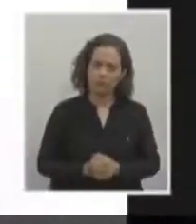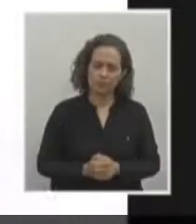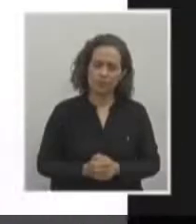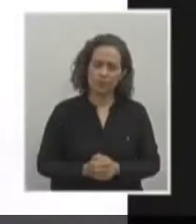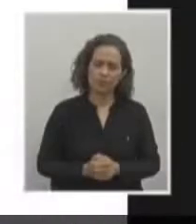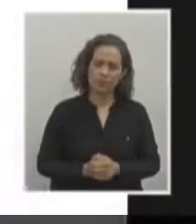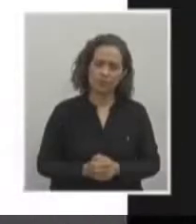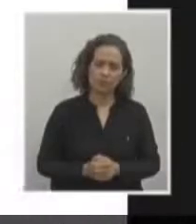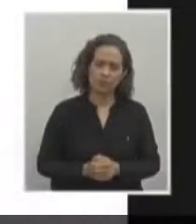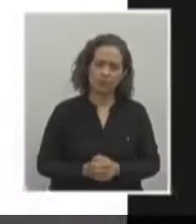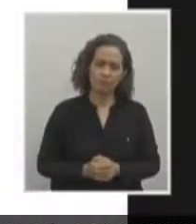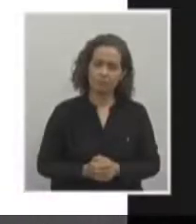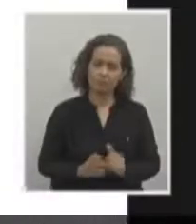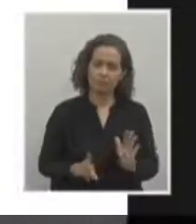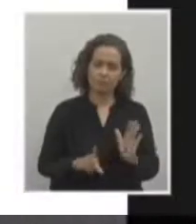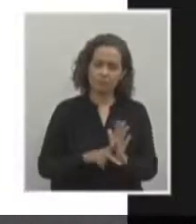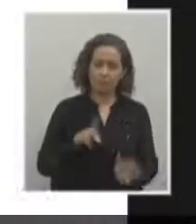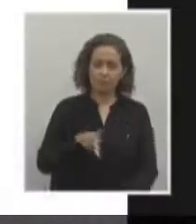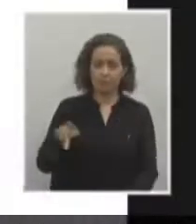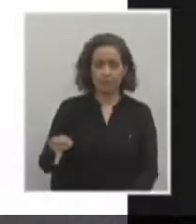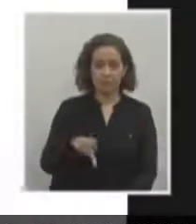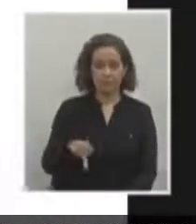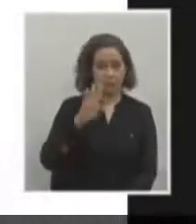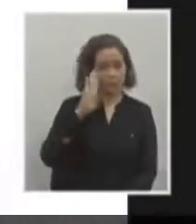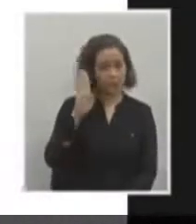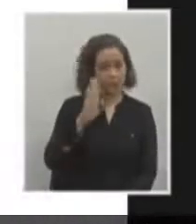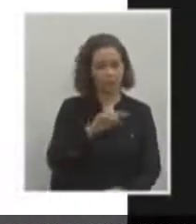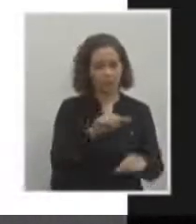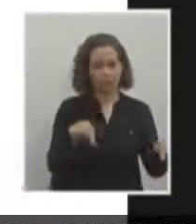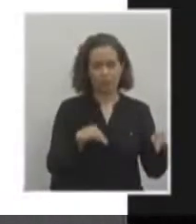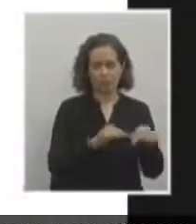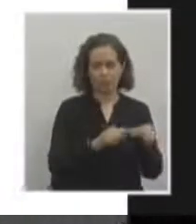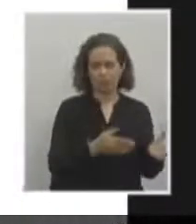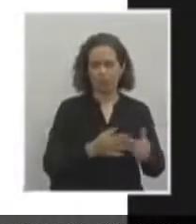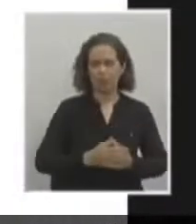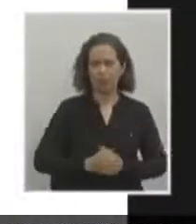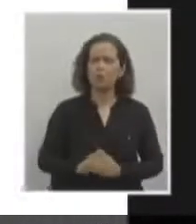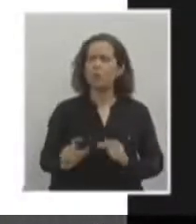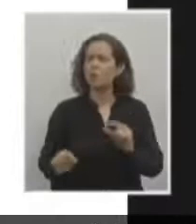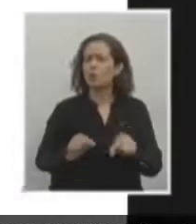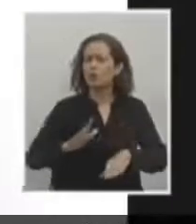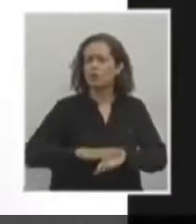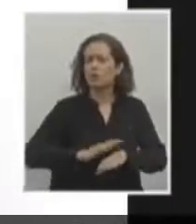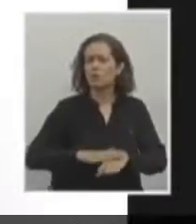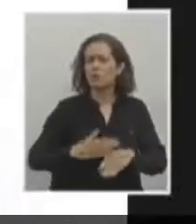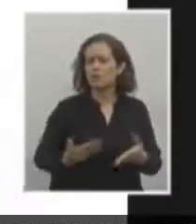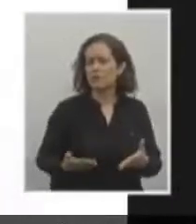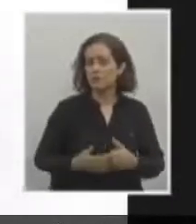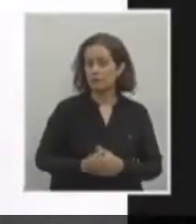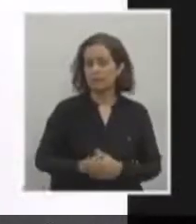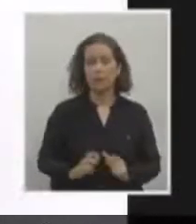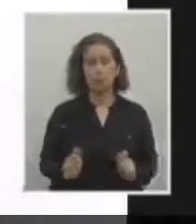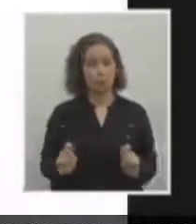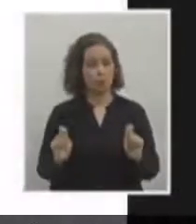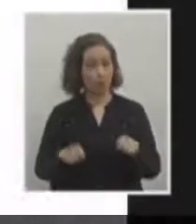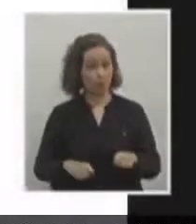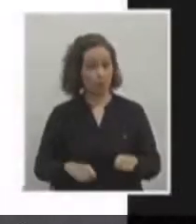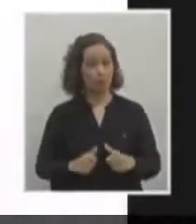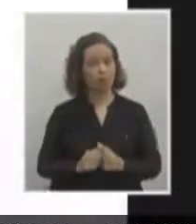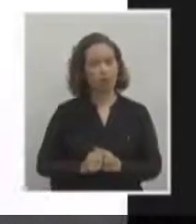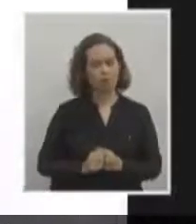de turma. O que esse professor regente de turma pode fazer? Ele pode, sim, concorrer a